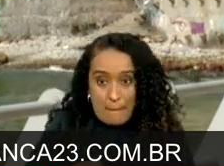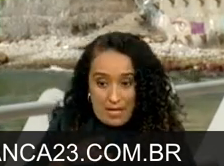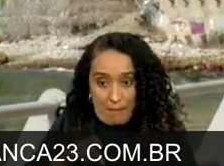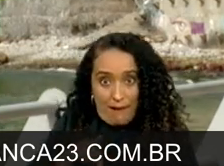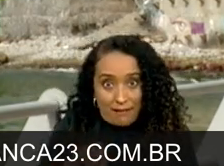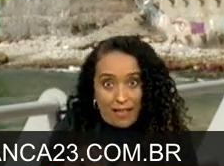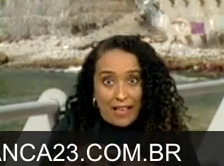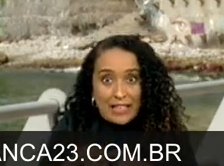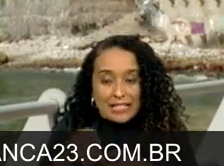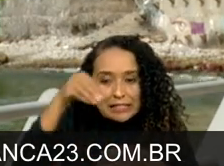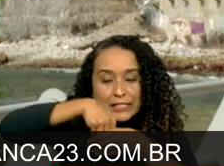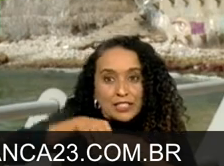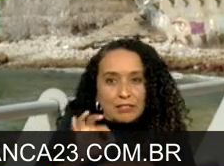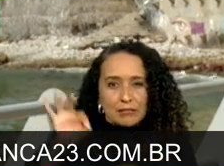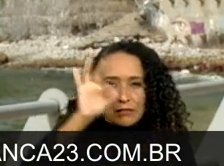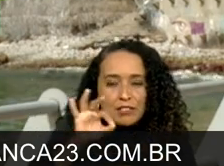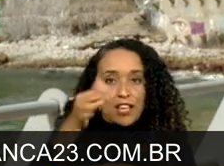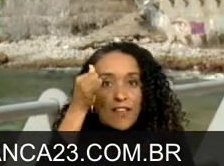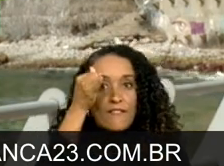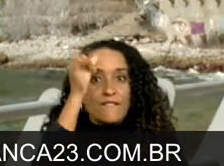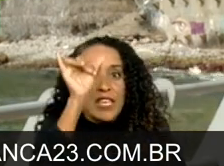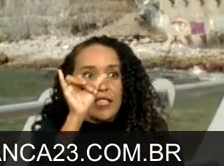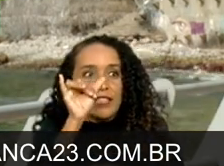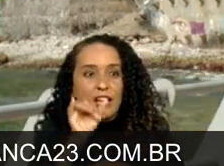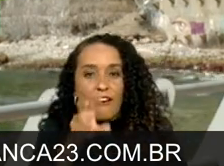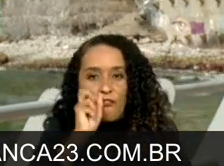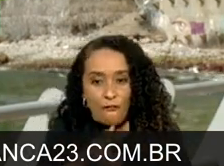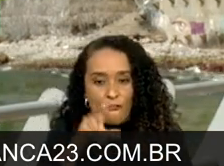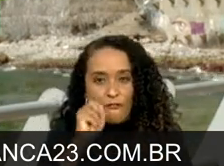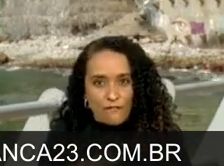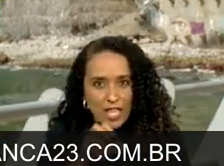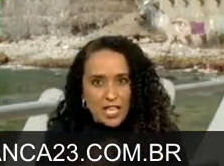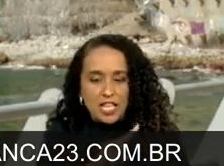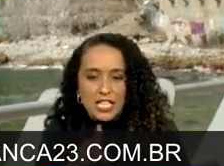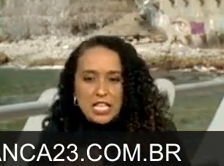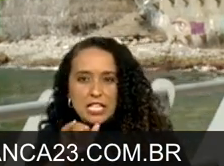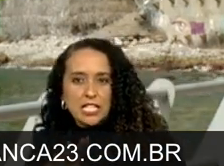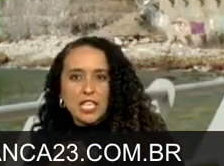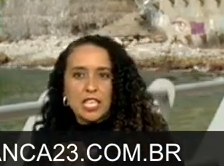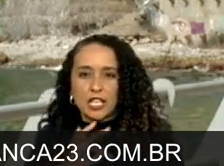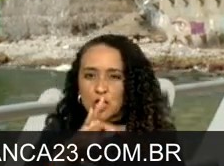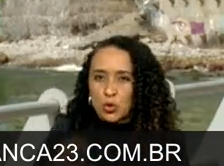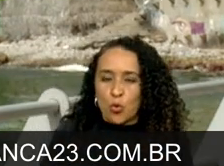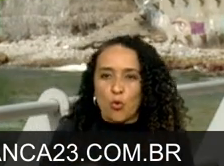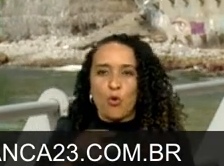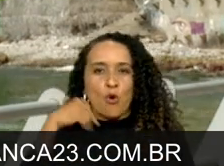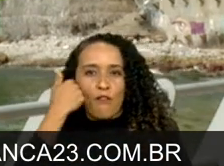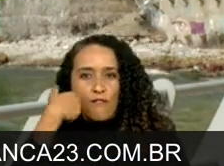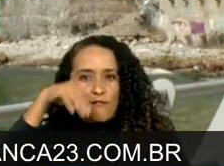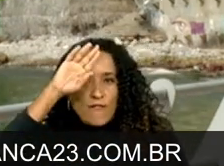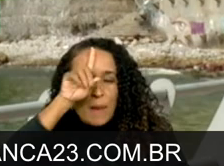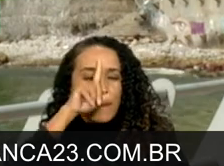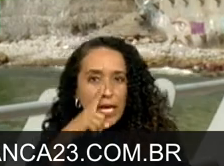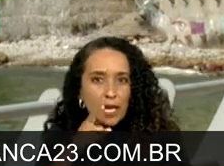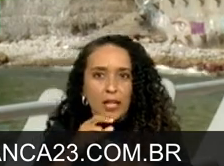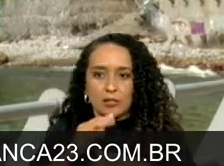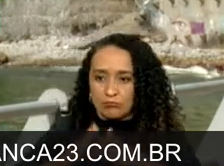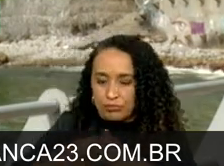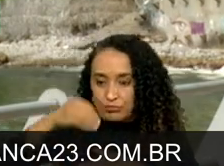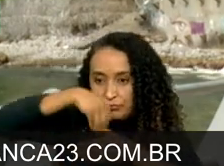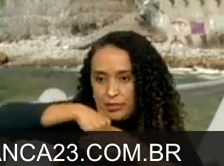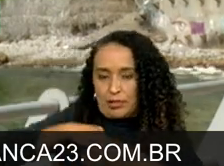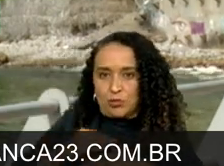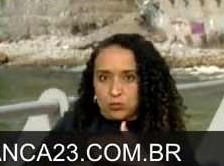bactéria nos insetos impede que os vírus da dengue, da zika, da chikungunya e da febre amarela se desenvolvam nos mosquitos.